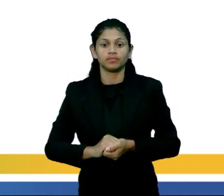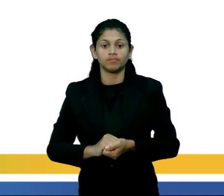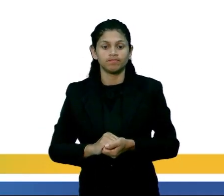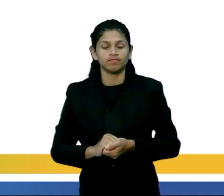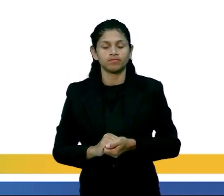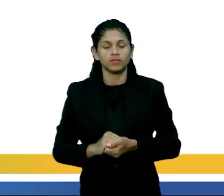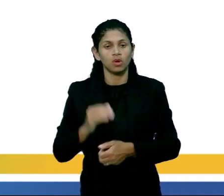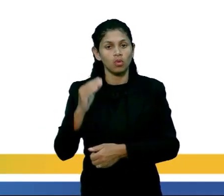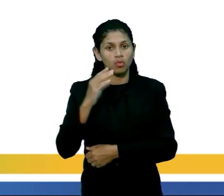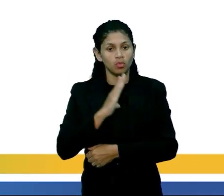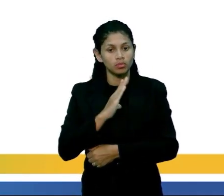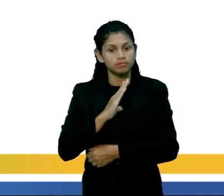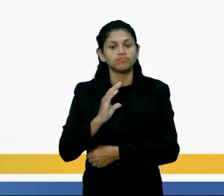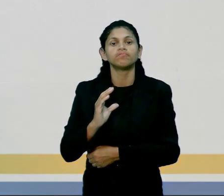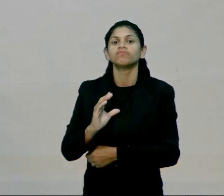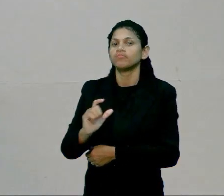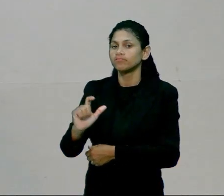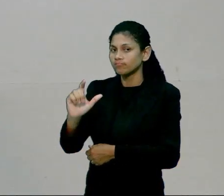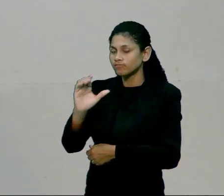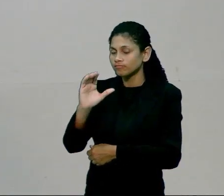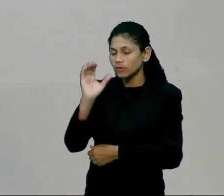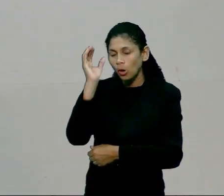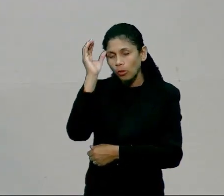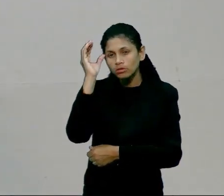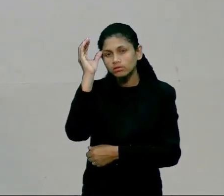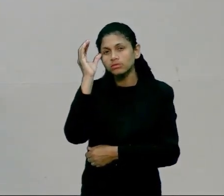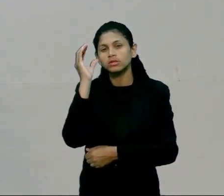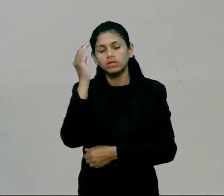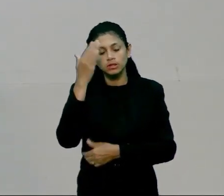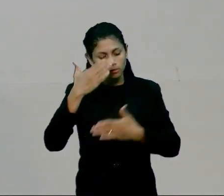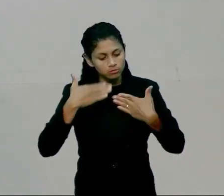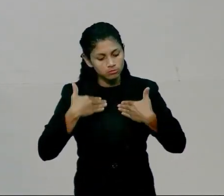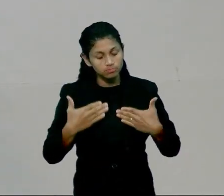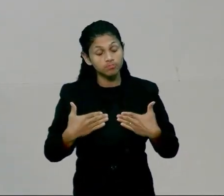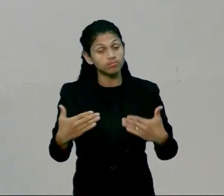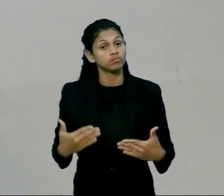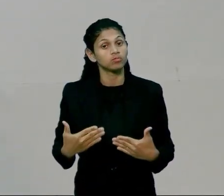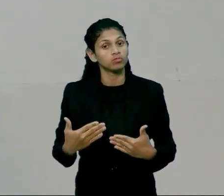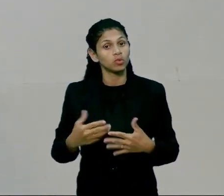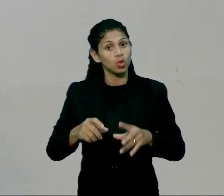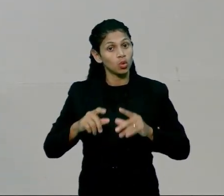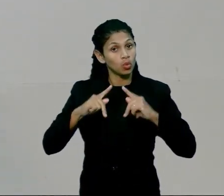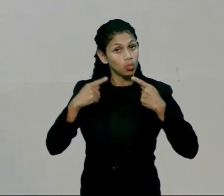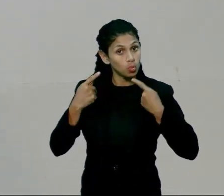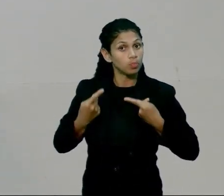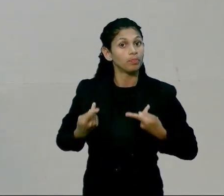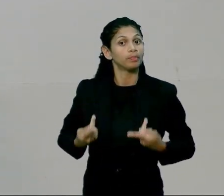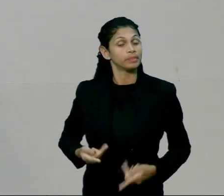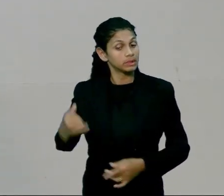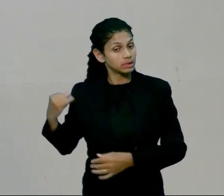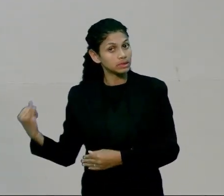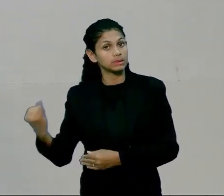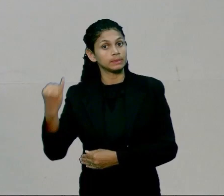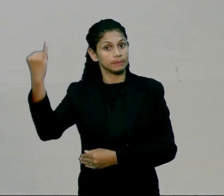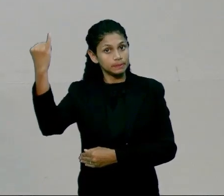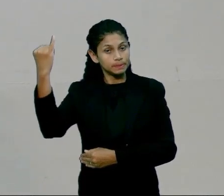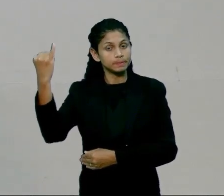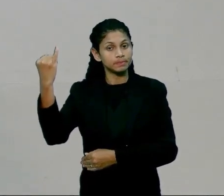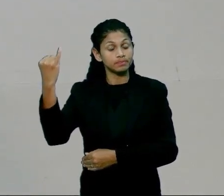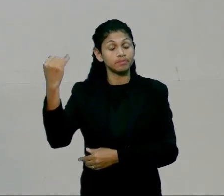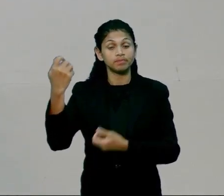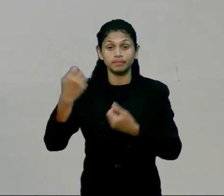para o aprimoramento técnico do exercício físico. Então, como a gente está aqui abordando e direcionando a prática do funcionamento